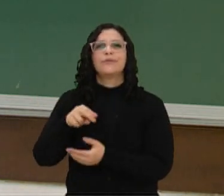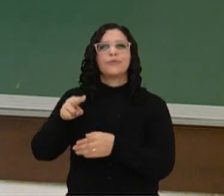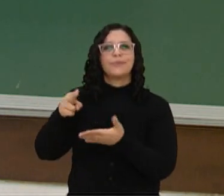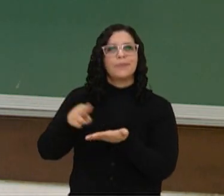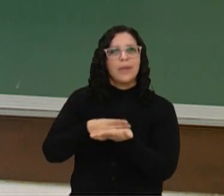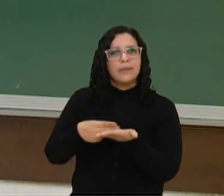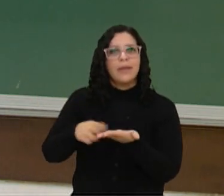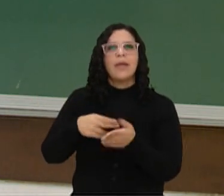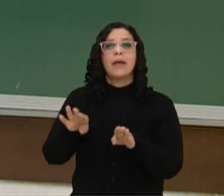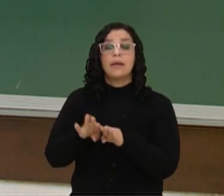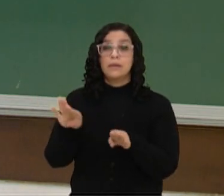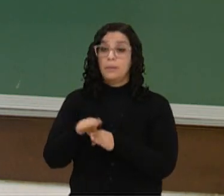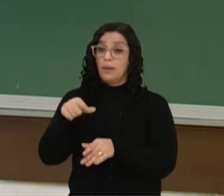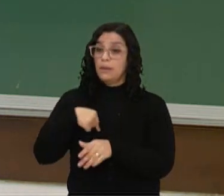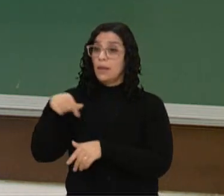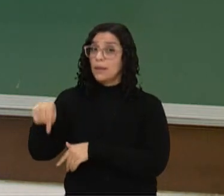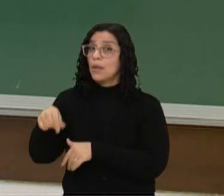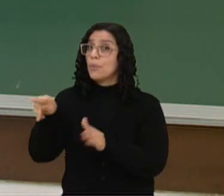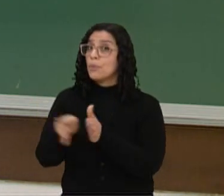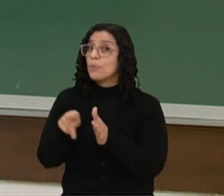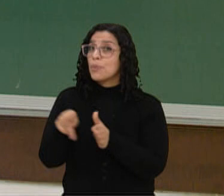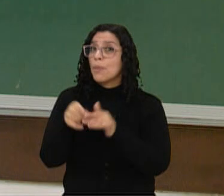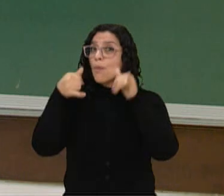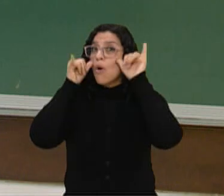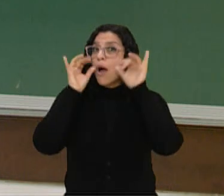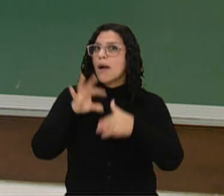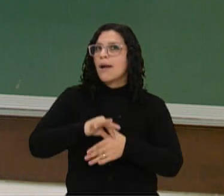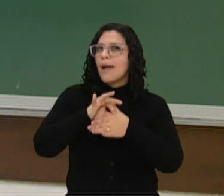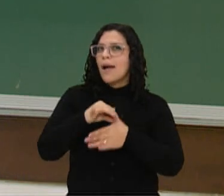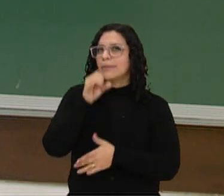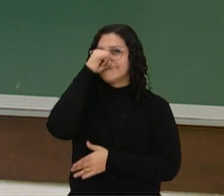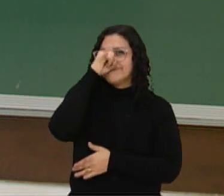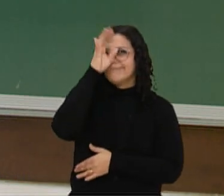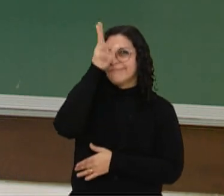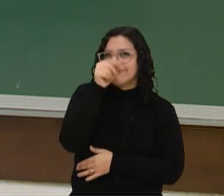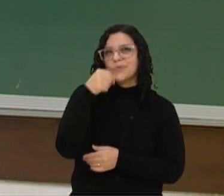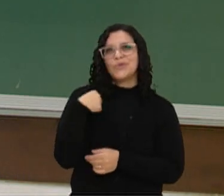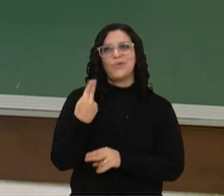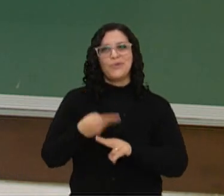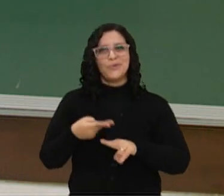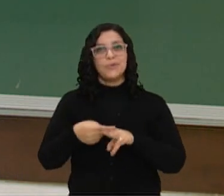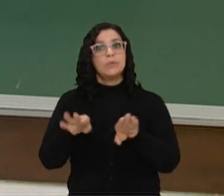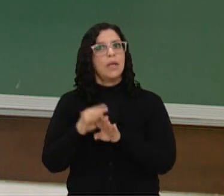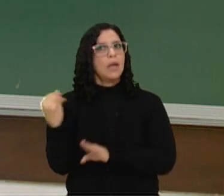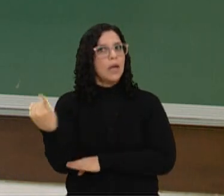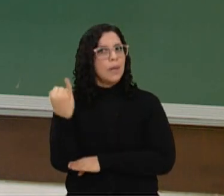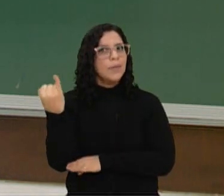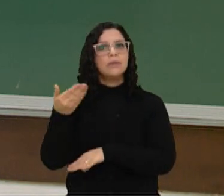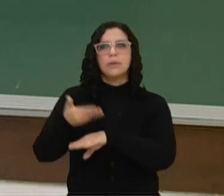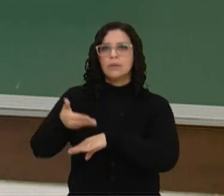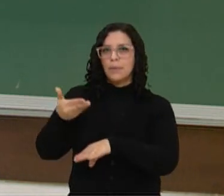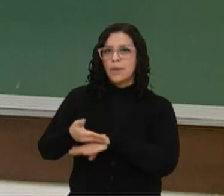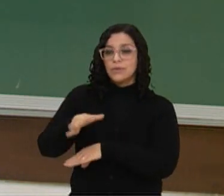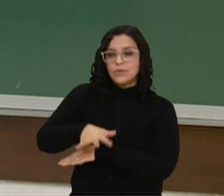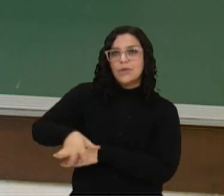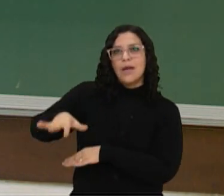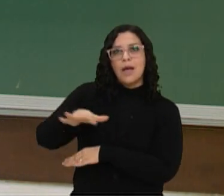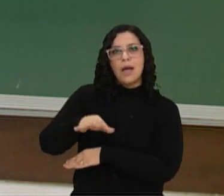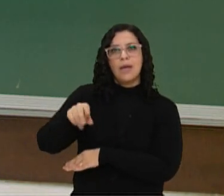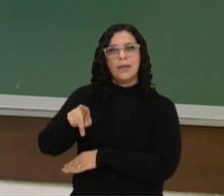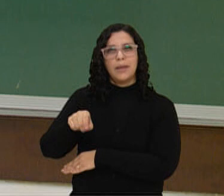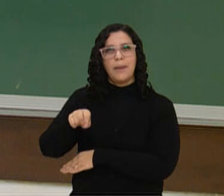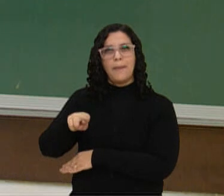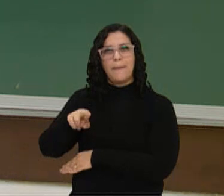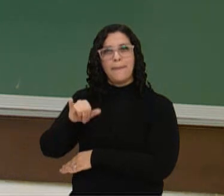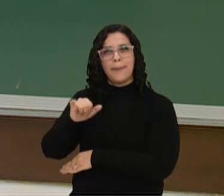que nós consumimos ali, que a gente chama de pecuária de corte. Então, vejam o quanto é importante a atividade ali do setor